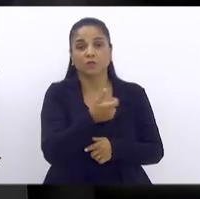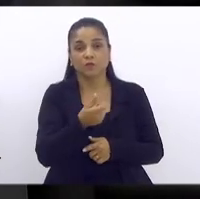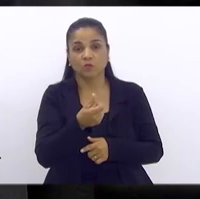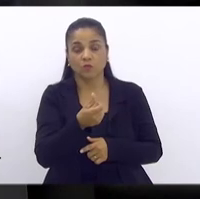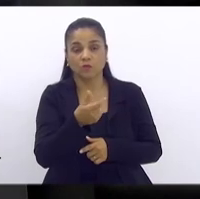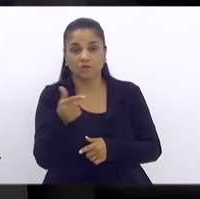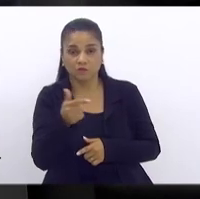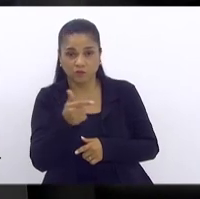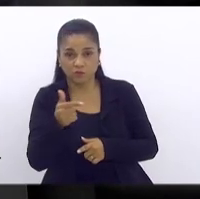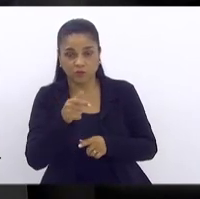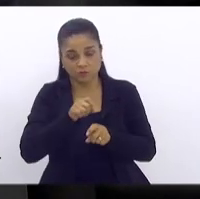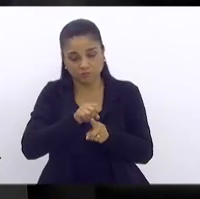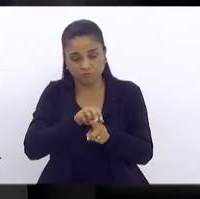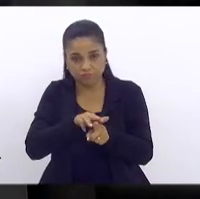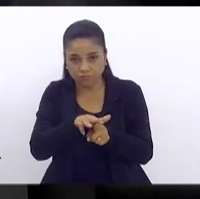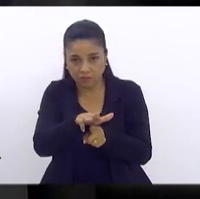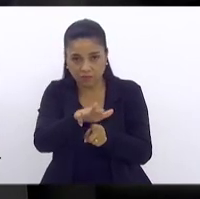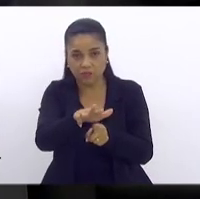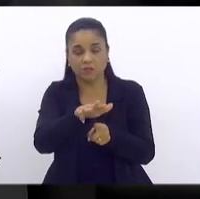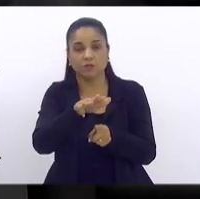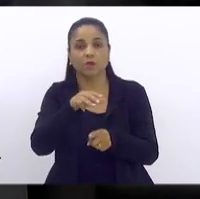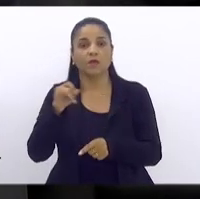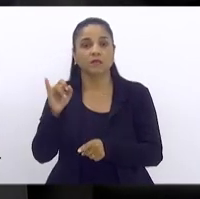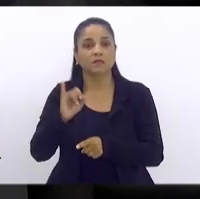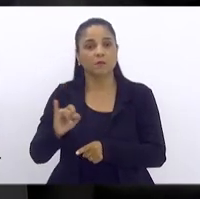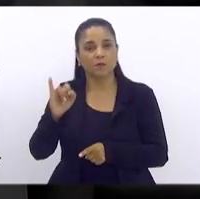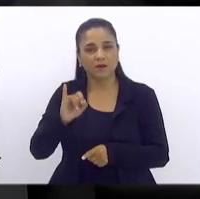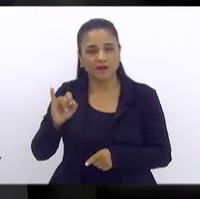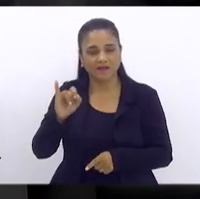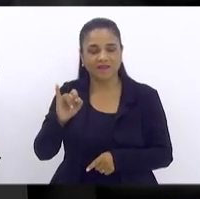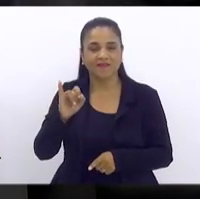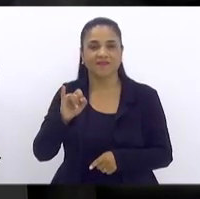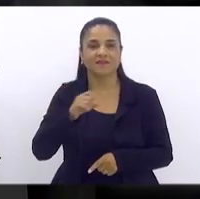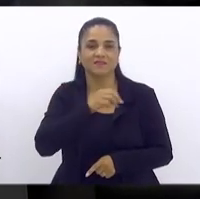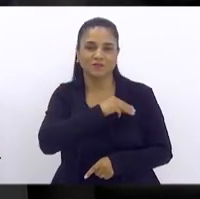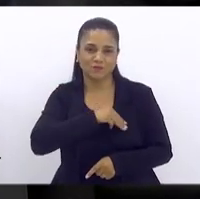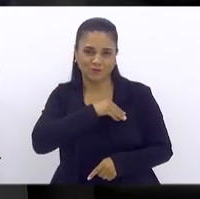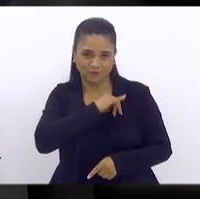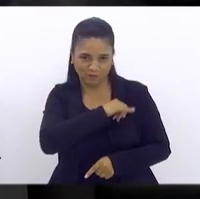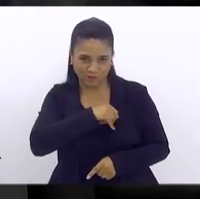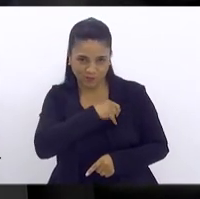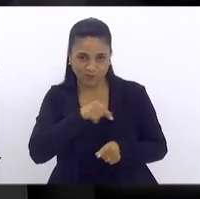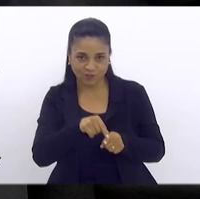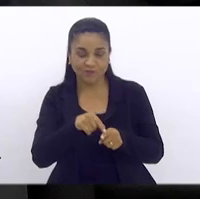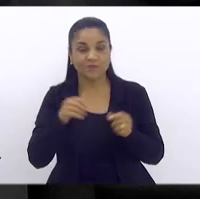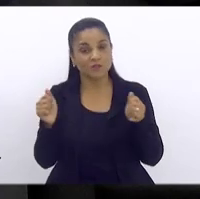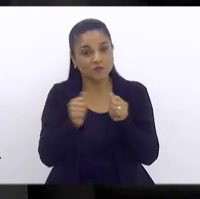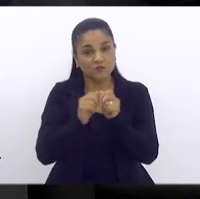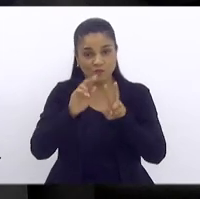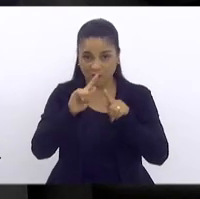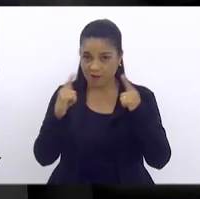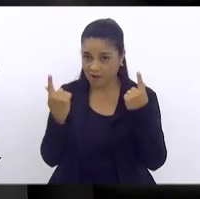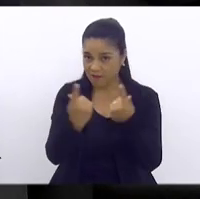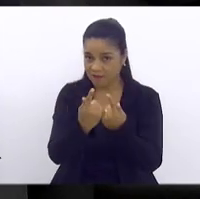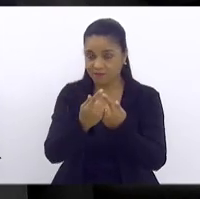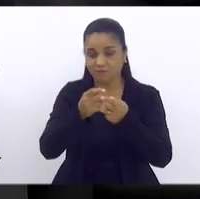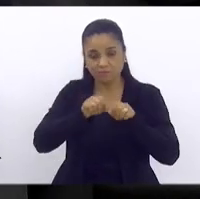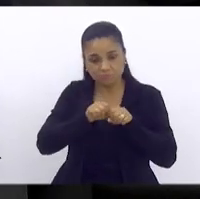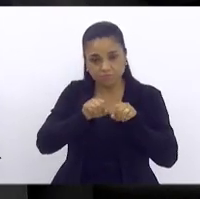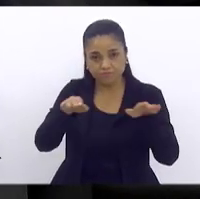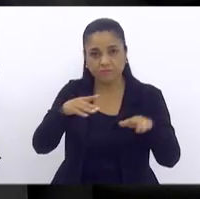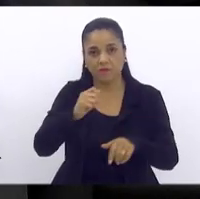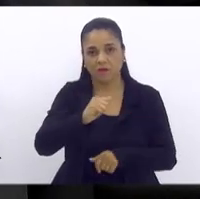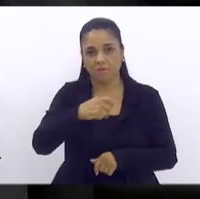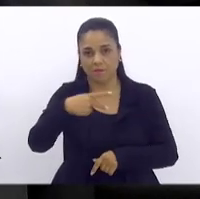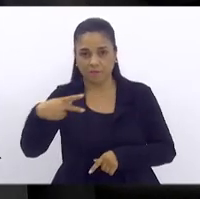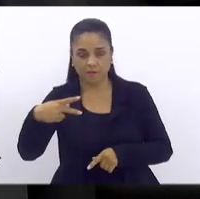Três Rios, Itaboraí e São João de Meriti, e aí, rapidamente, inclusive com a LERJ, que a gente conseguiu realmente expandir o aplicativo para